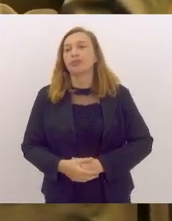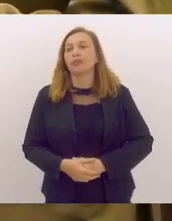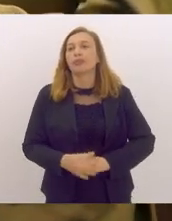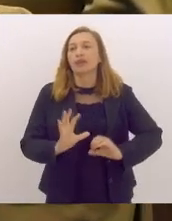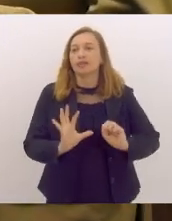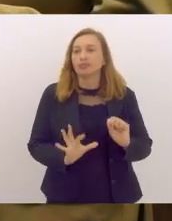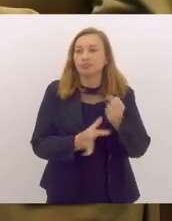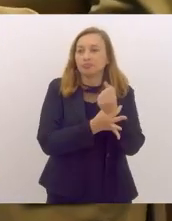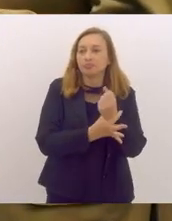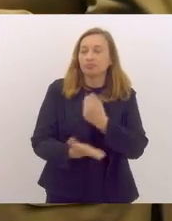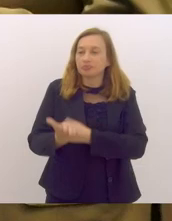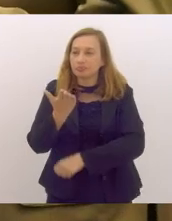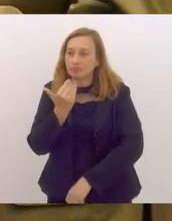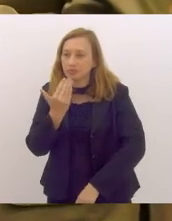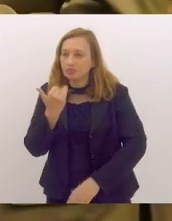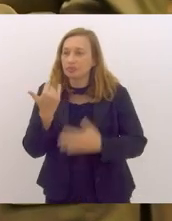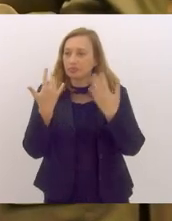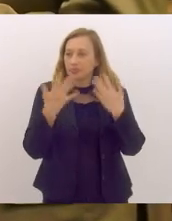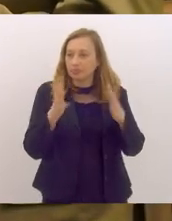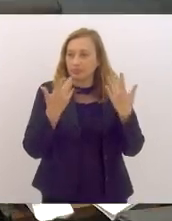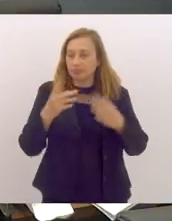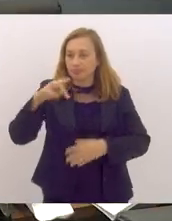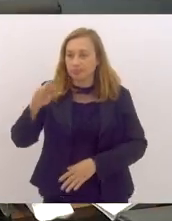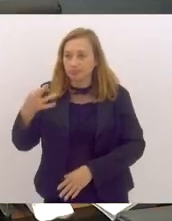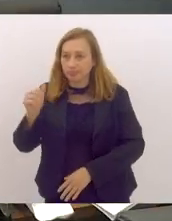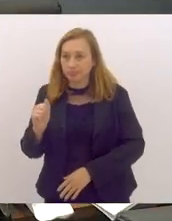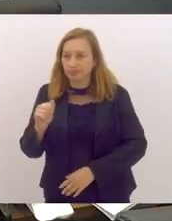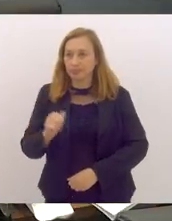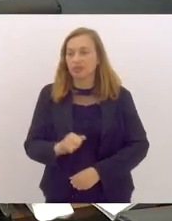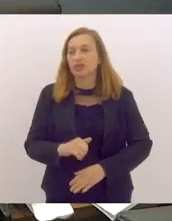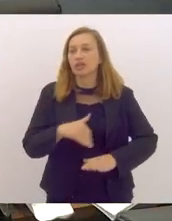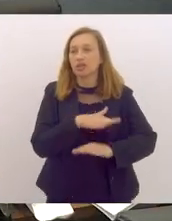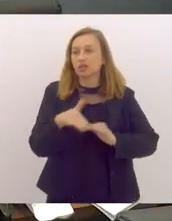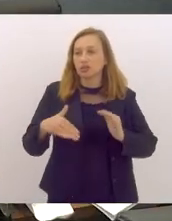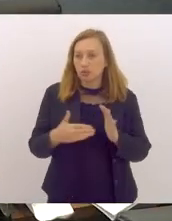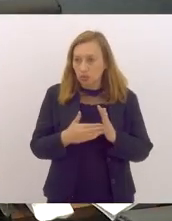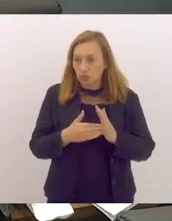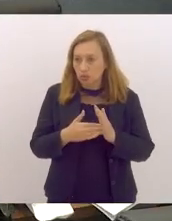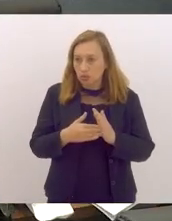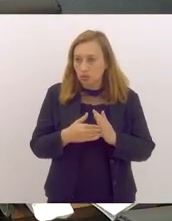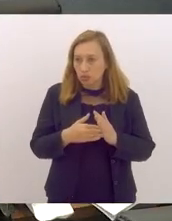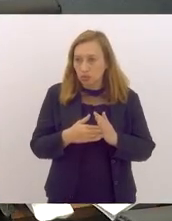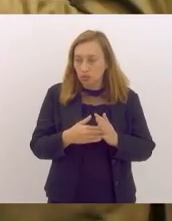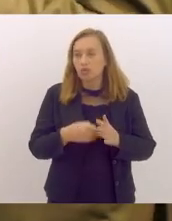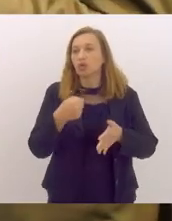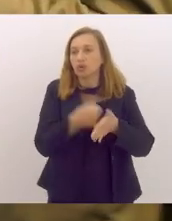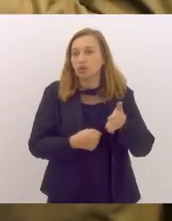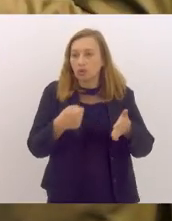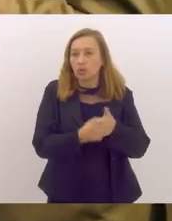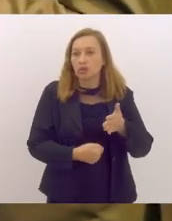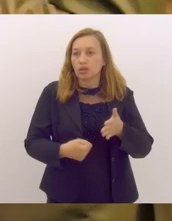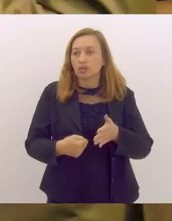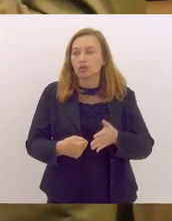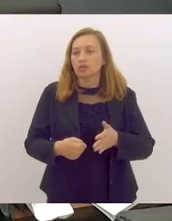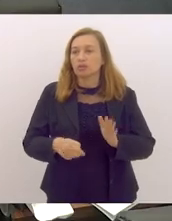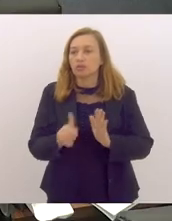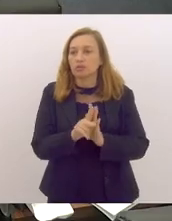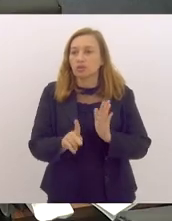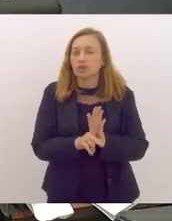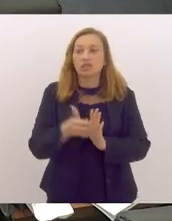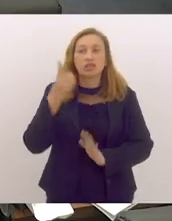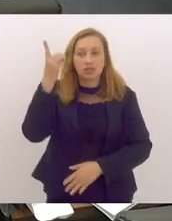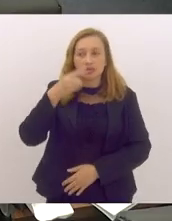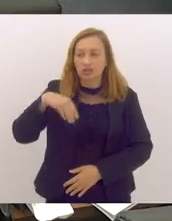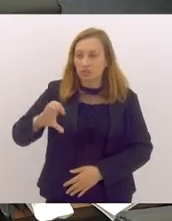segurança alimentar. Parabéns, Marina. Não, e todos aqueles e aquelas que lutaram pelo projeto. Deputado Carlos